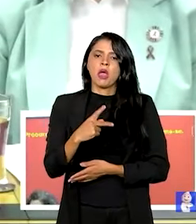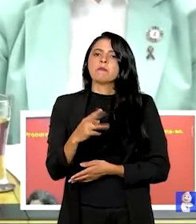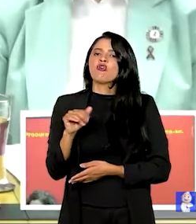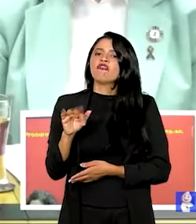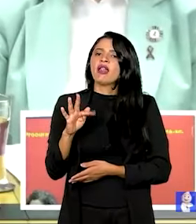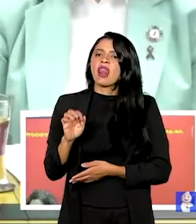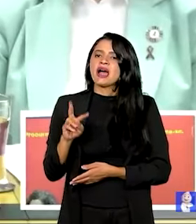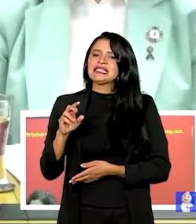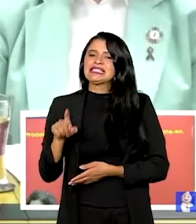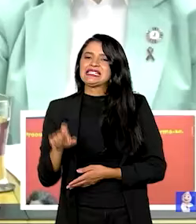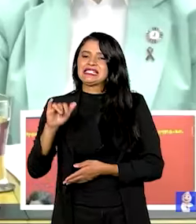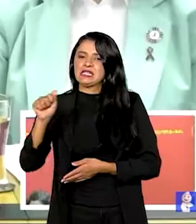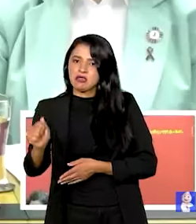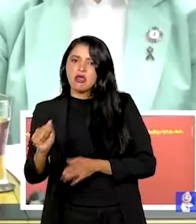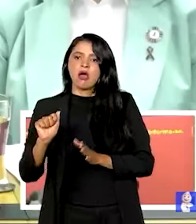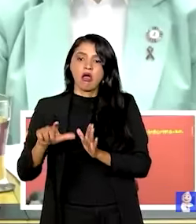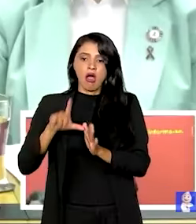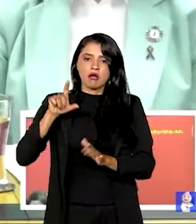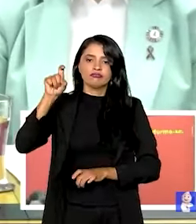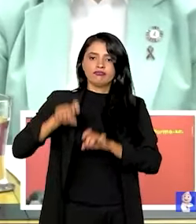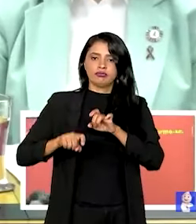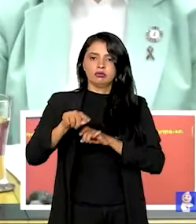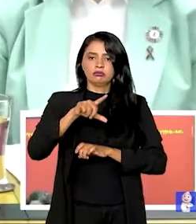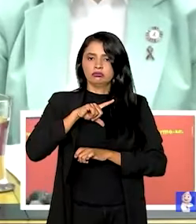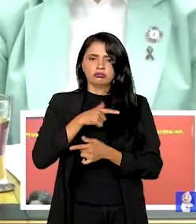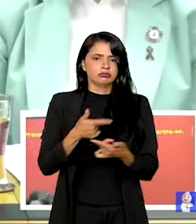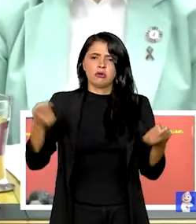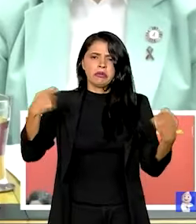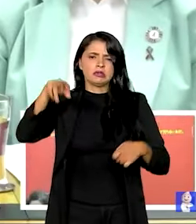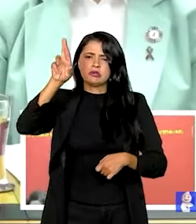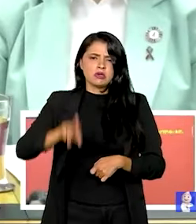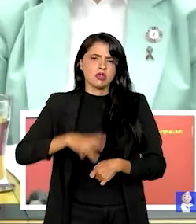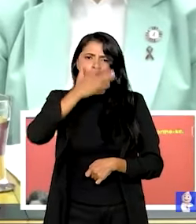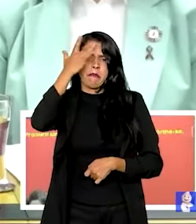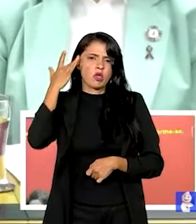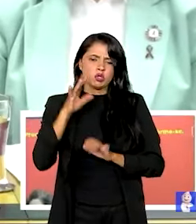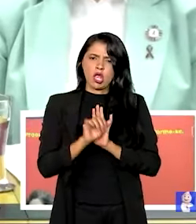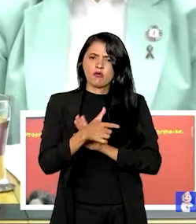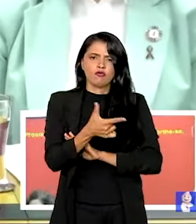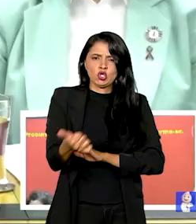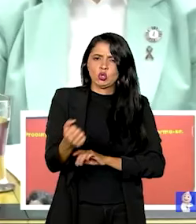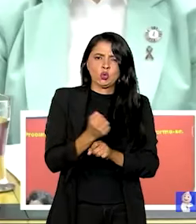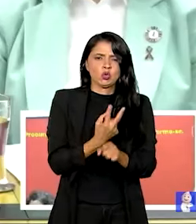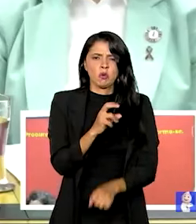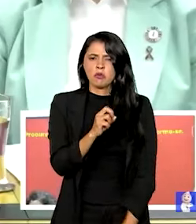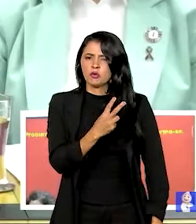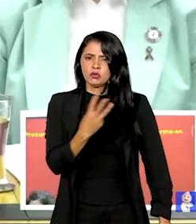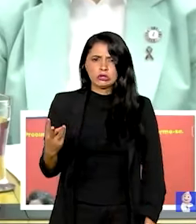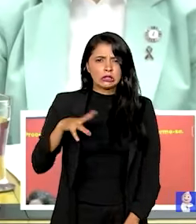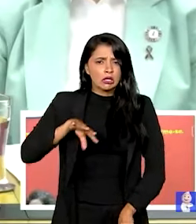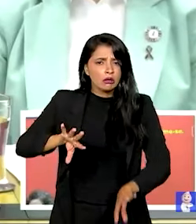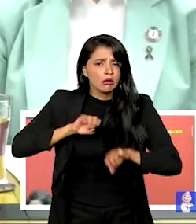pré, pós-exposição, não há razão para as pessoas hoje, no século XXI, em 2023,